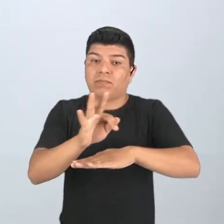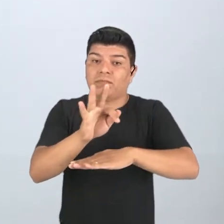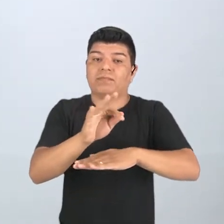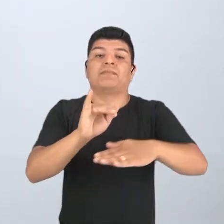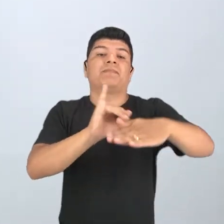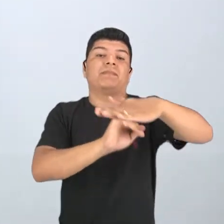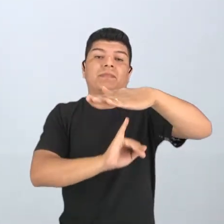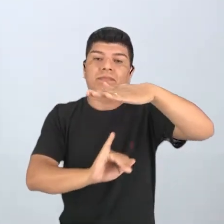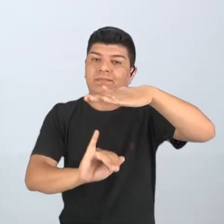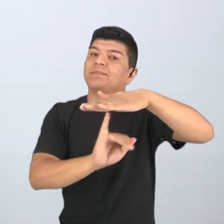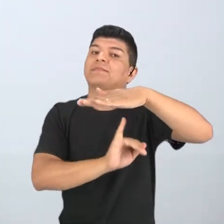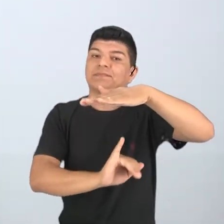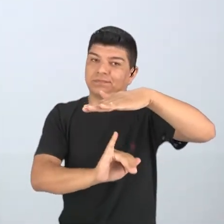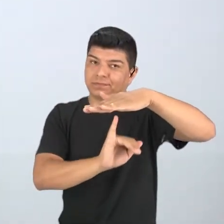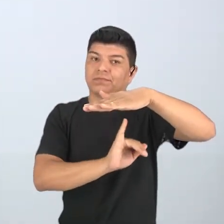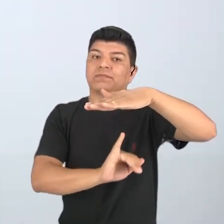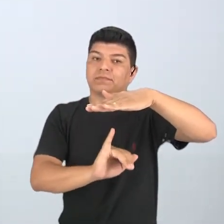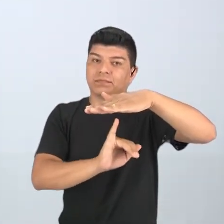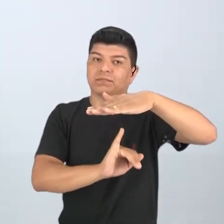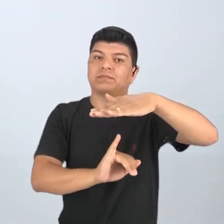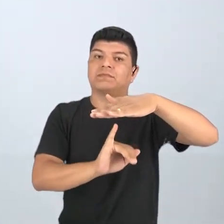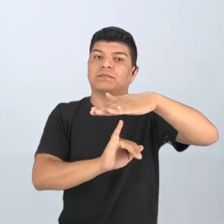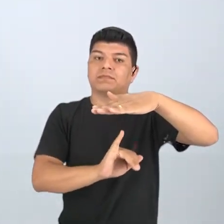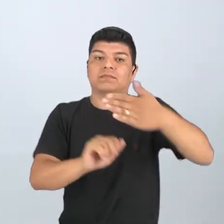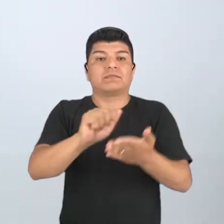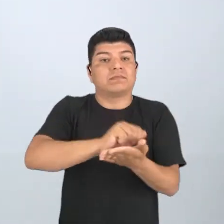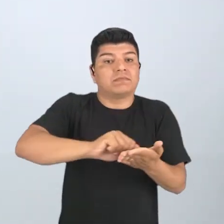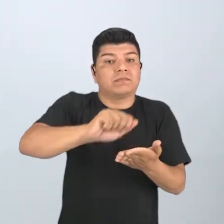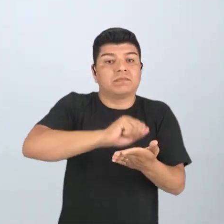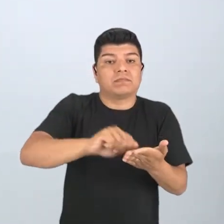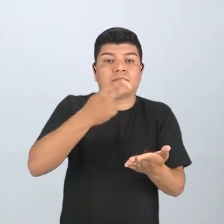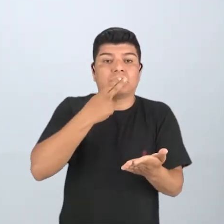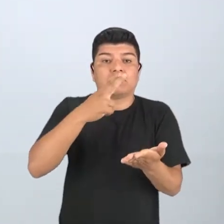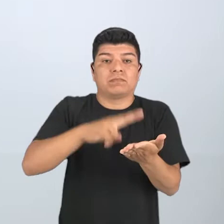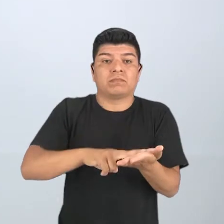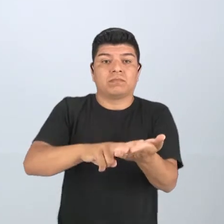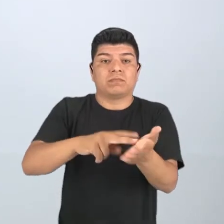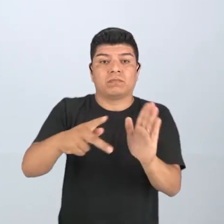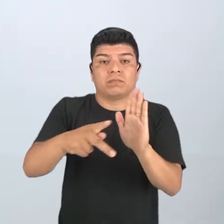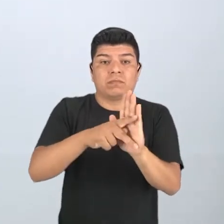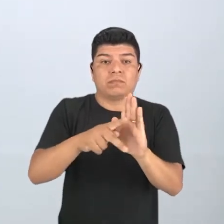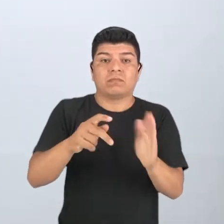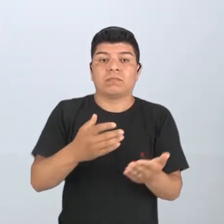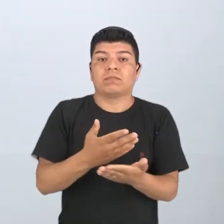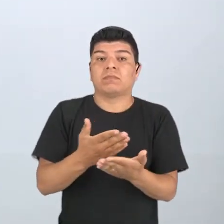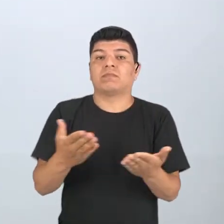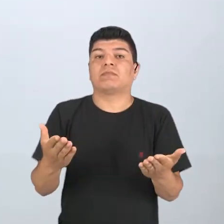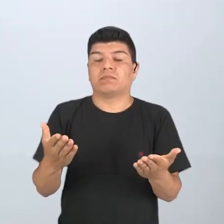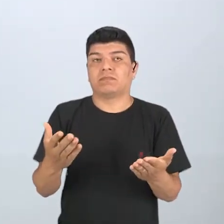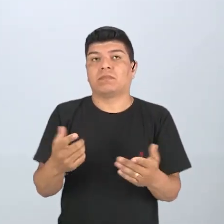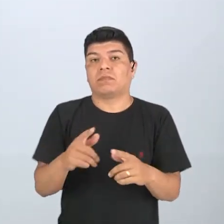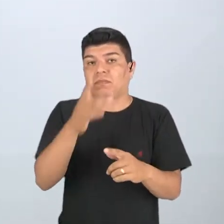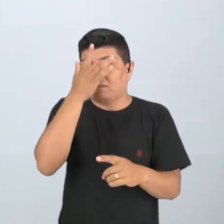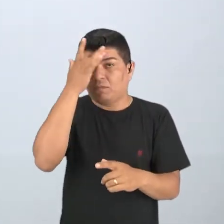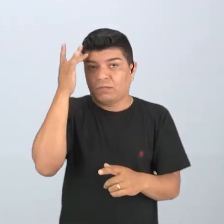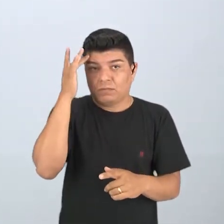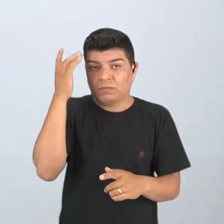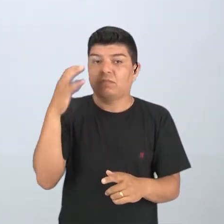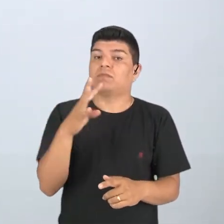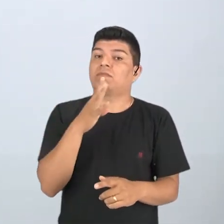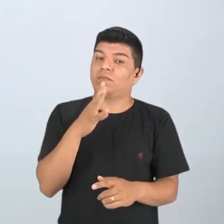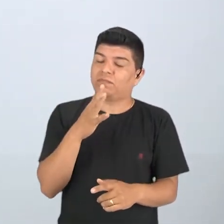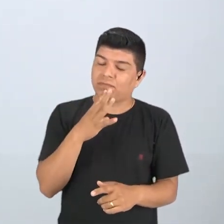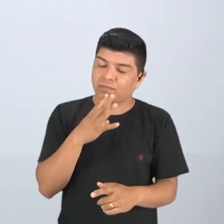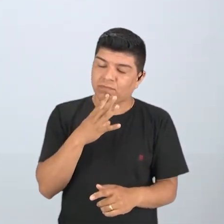linguagem informal, que você vai escrever uma carta quando pessoal, você vai escrever para uma pessoa que você